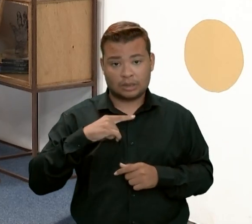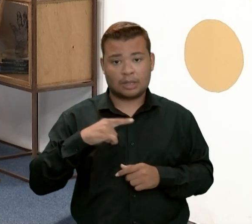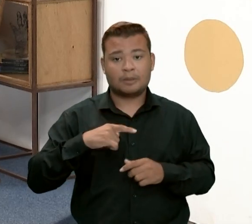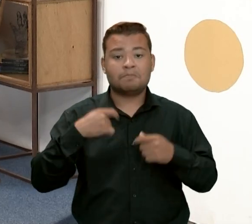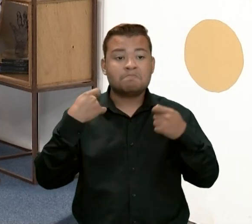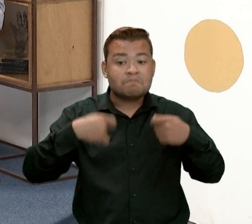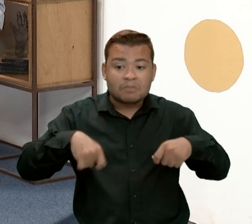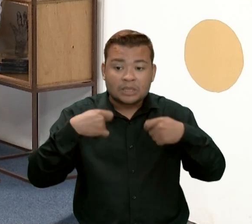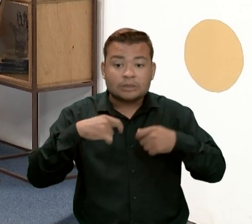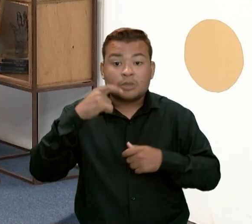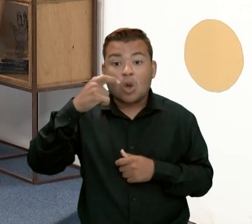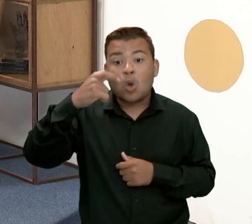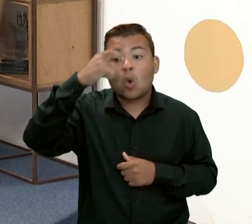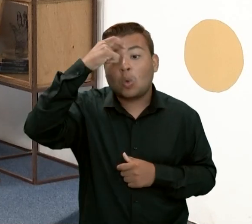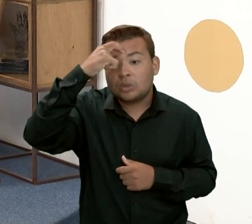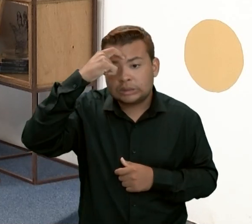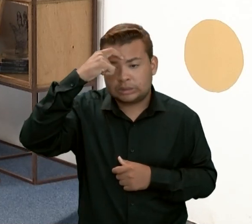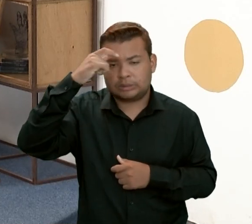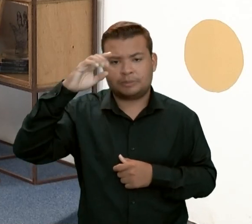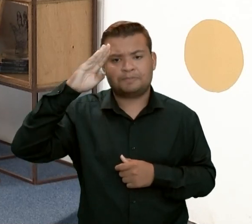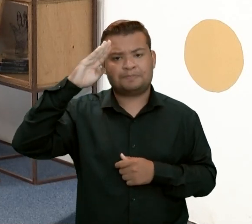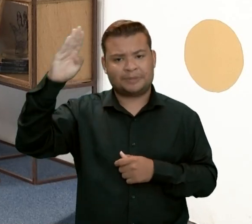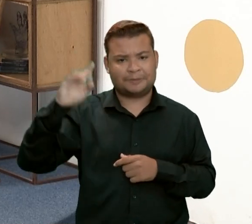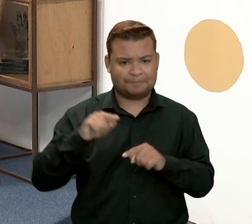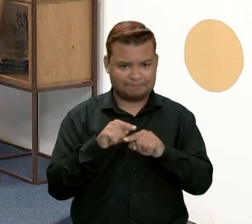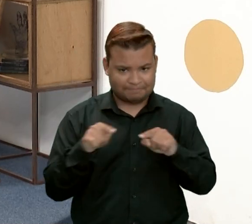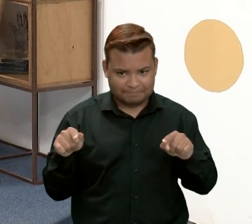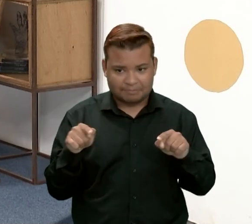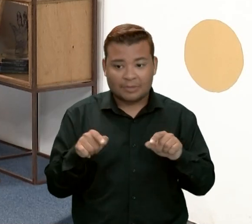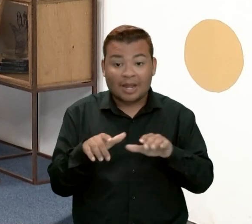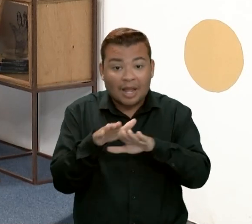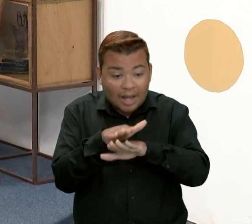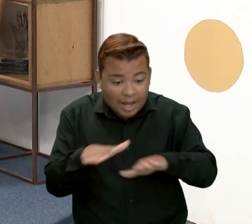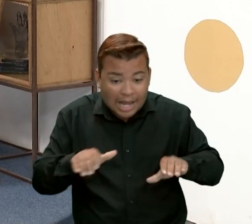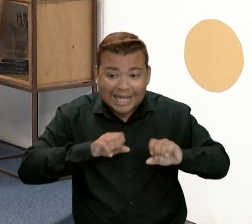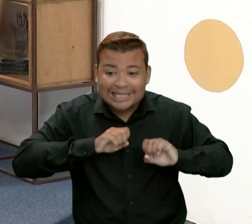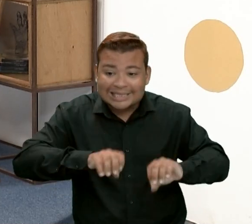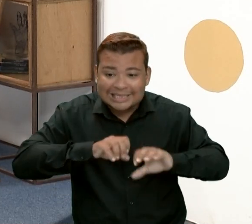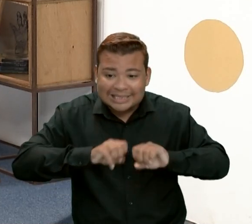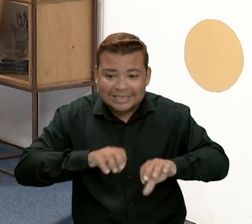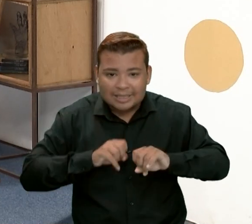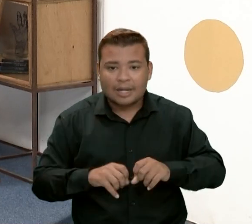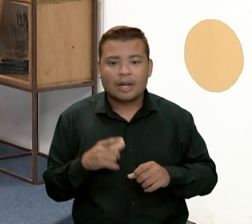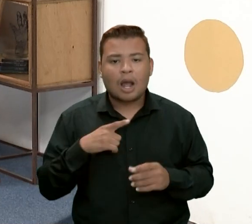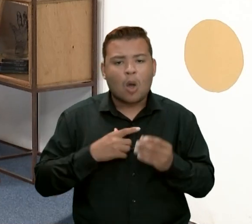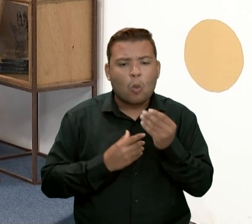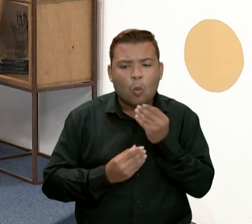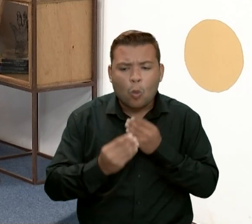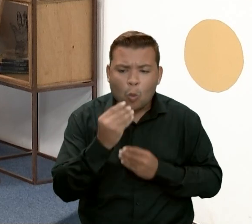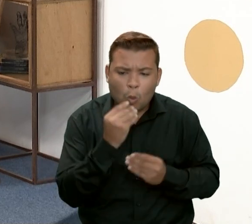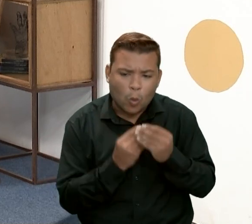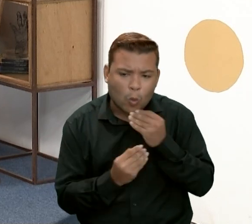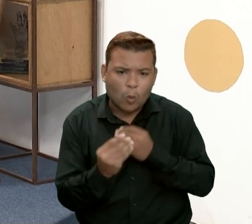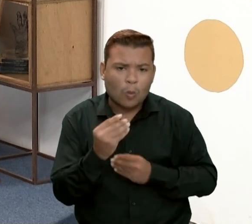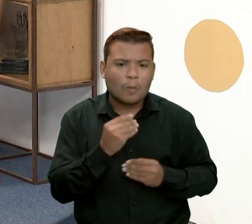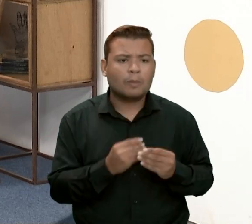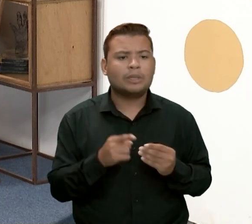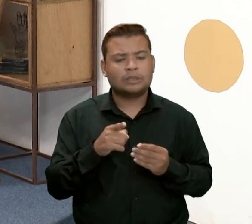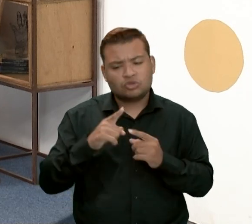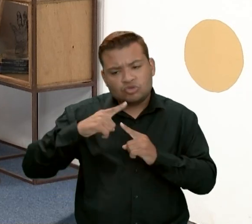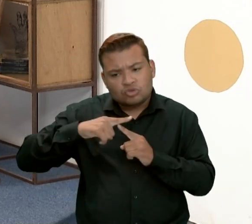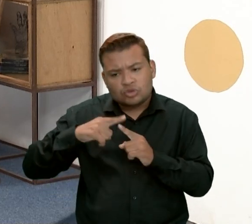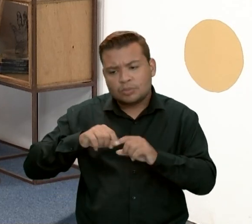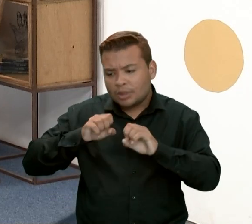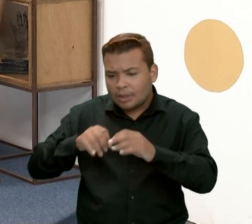conscientização, principalmente para os pequenos, sobre essa inserção do alimento ali na primeira infância, para que ele vá acostumando